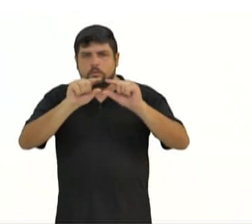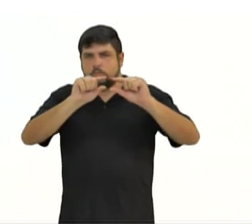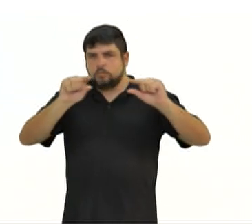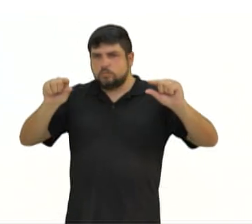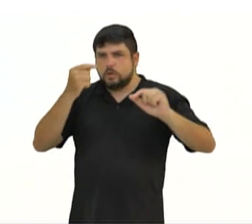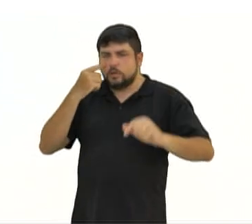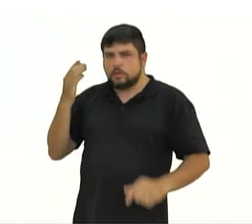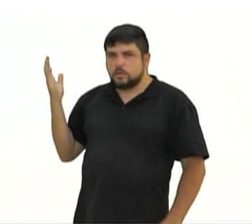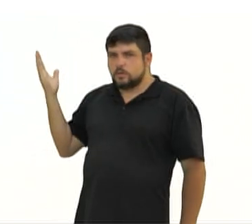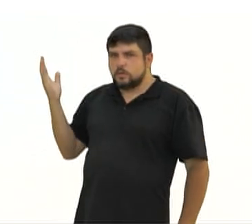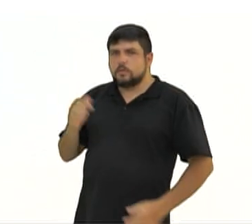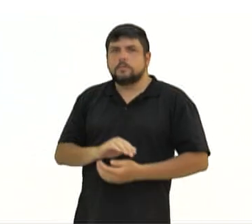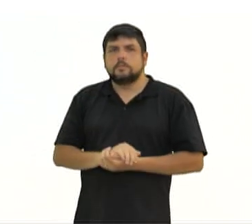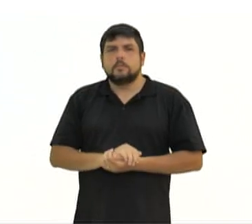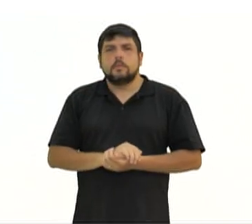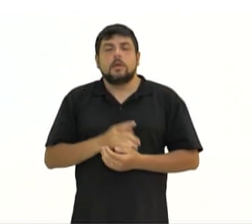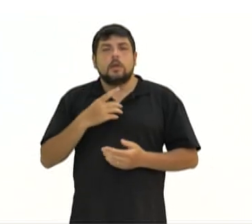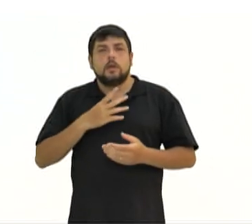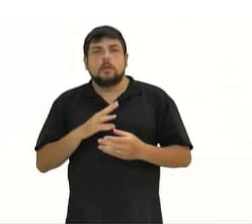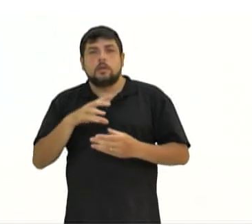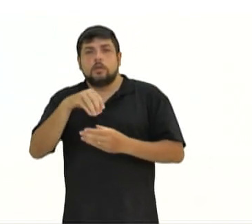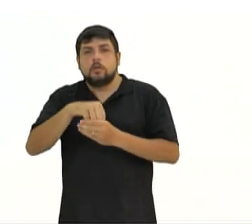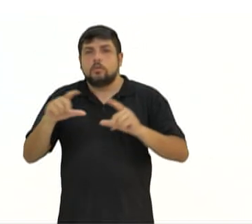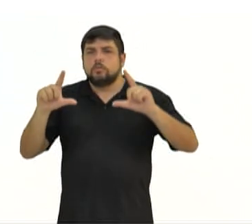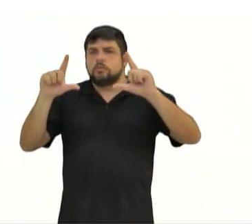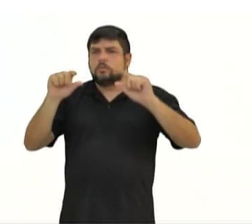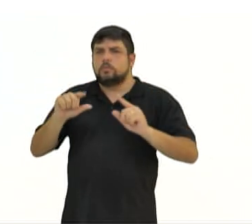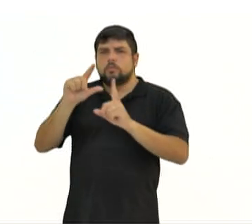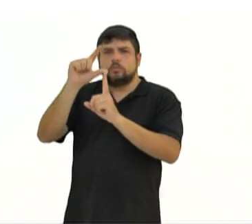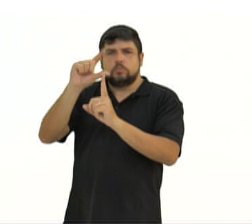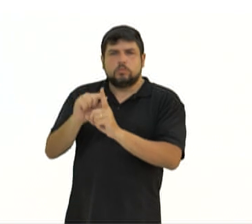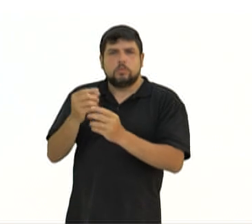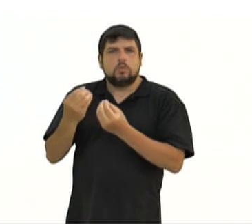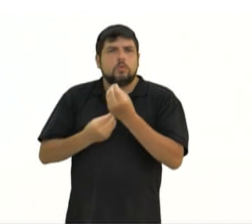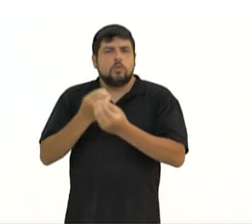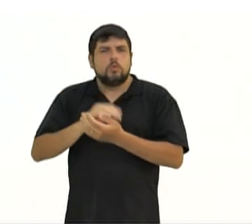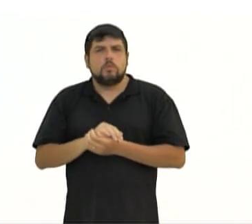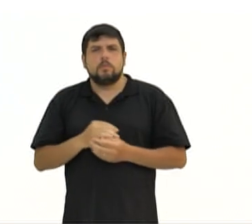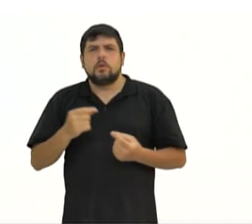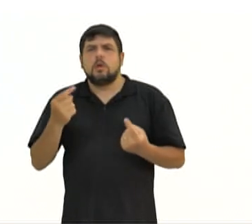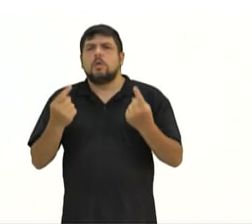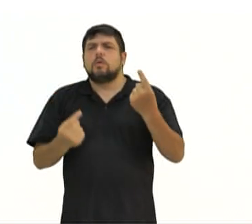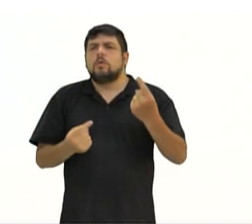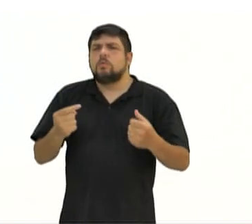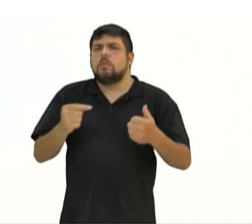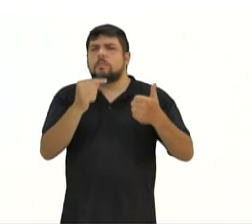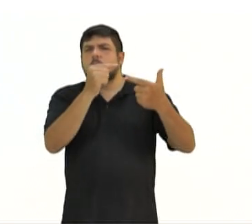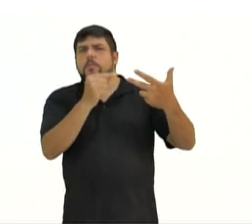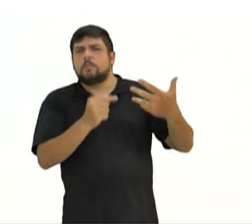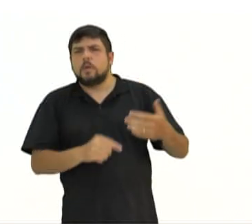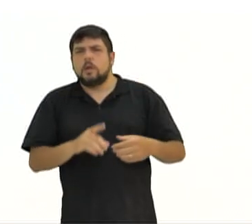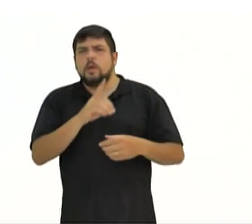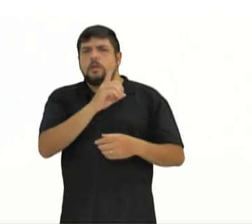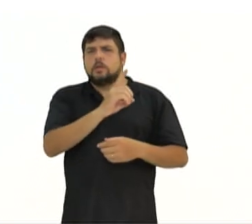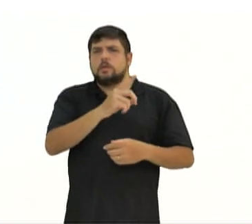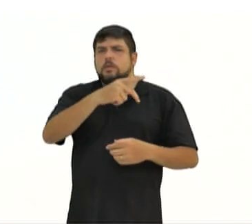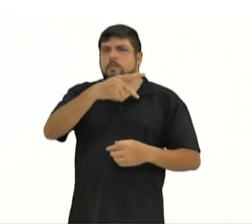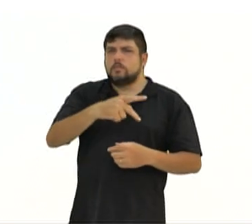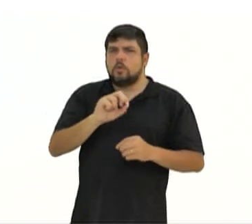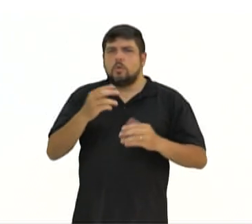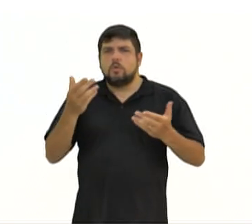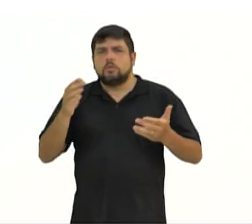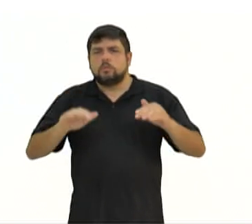cujos potenciais padrões de redução são, temos os potenciais aqui, qual alternativa indica a DDP, ou variação de